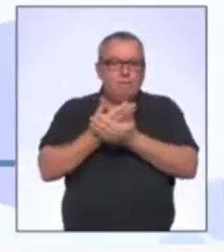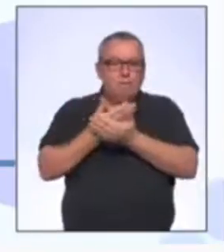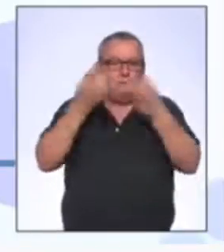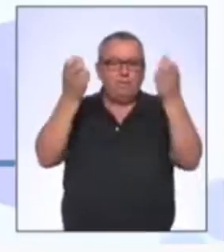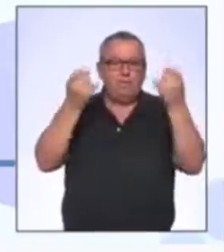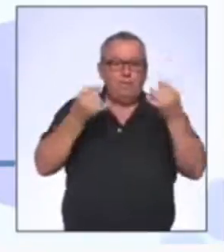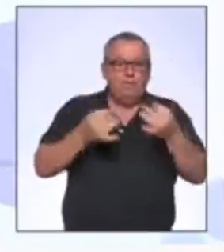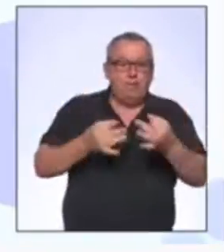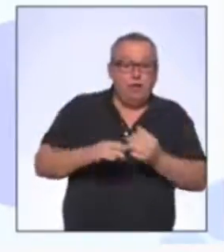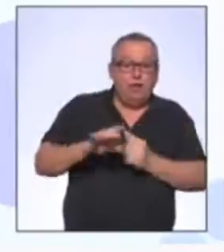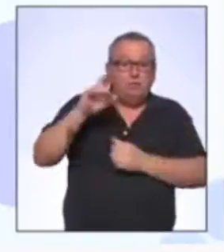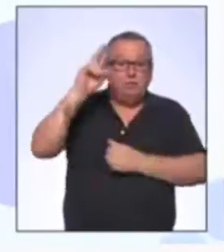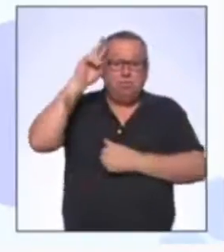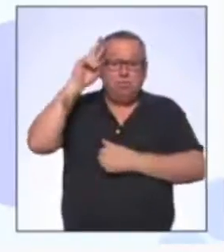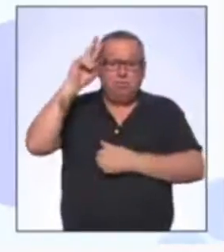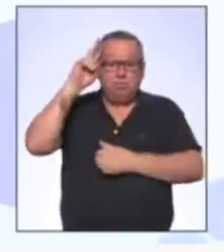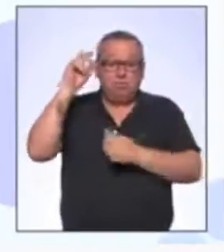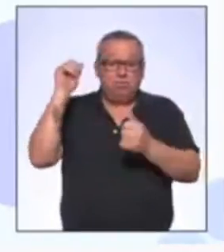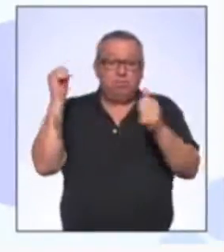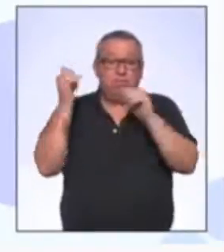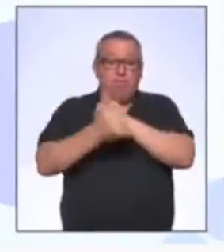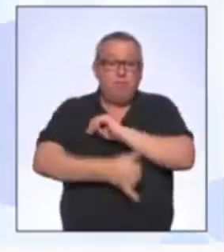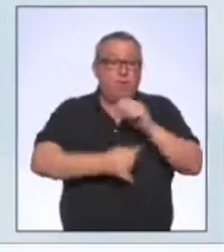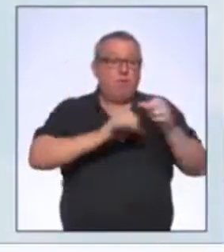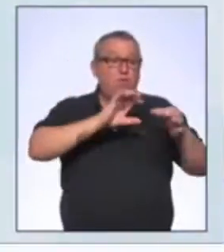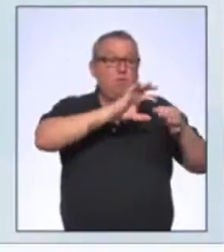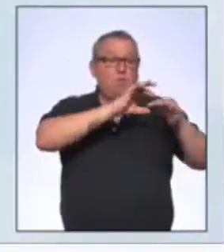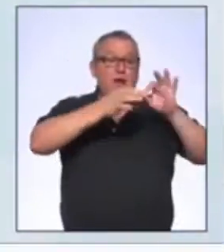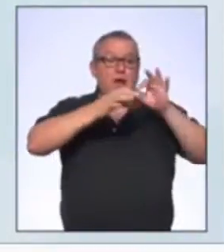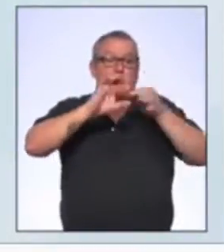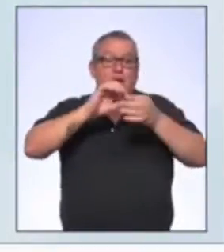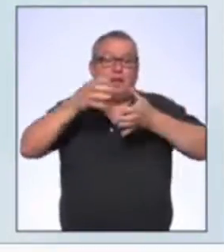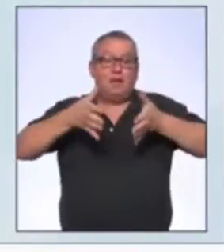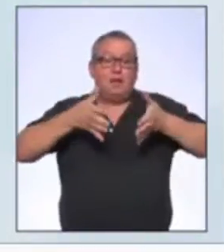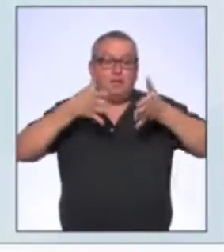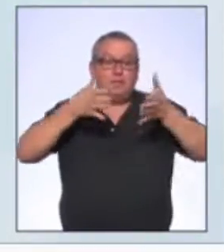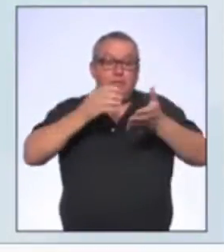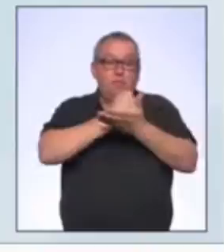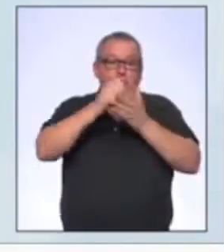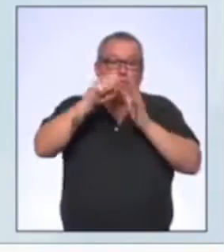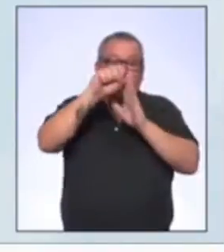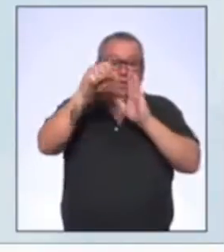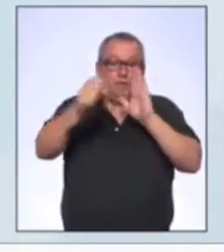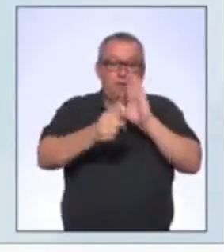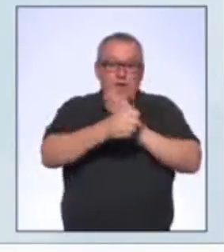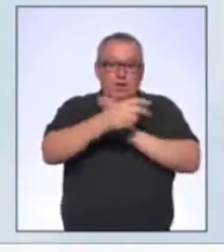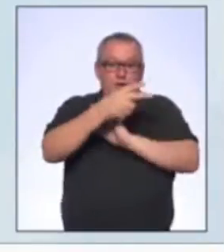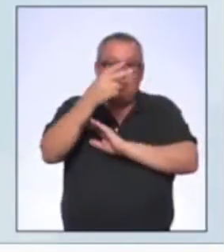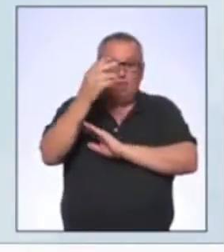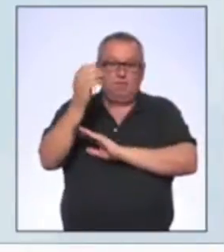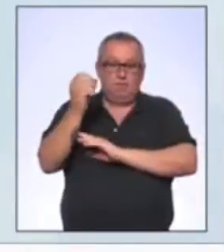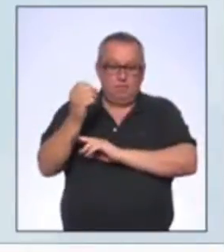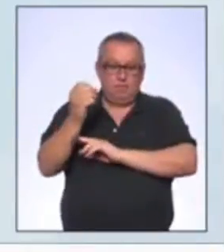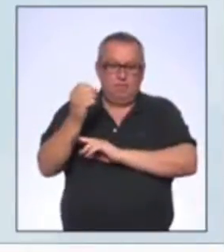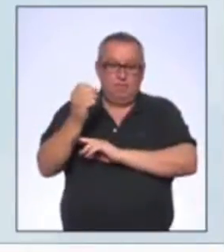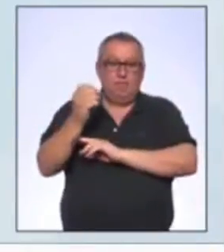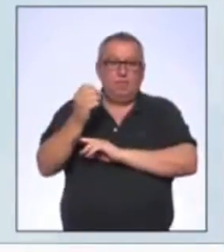vou contar um pouquinho da história do esporte paralímpico né ele surgiu no século 20